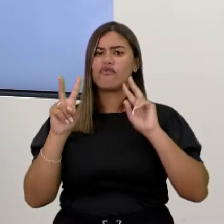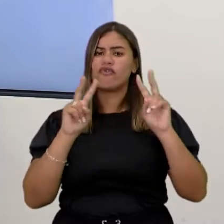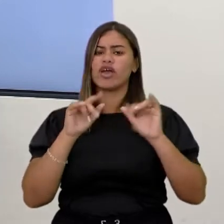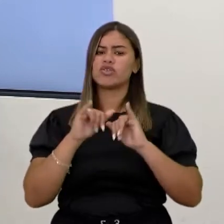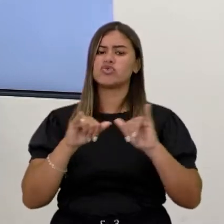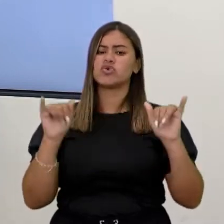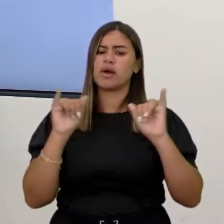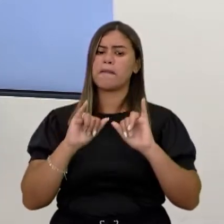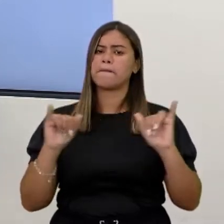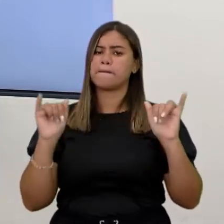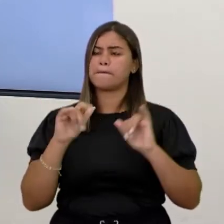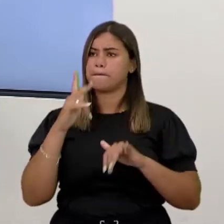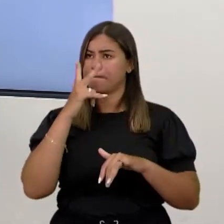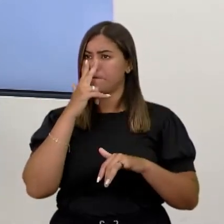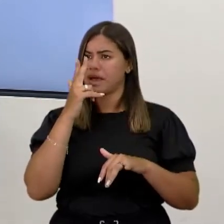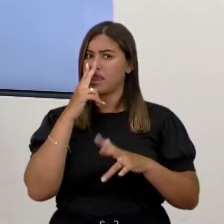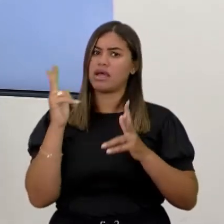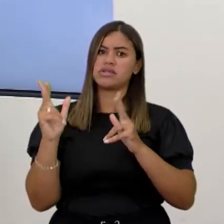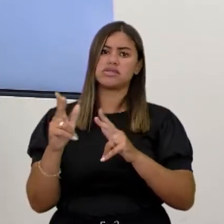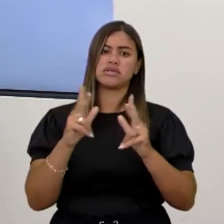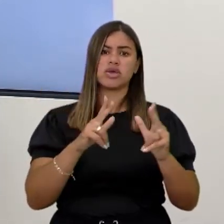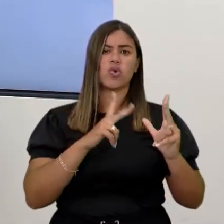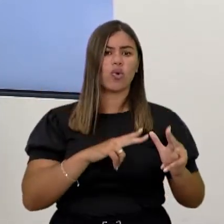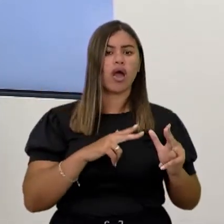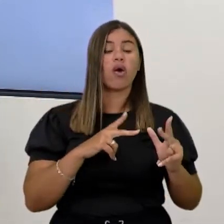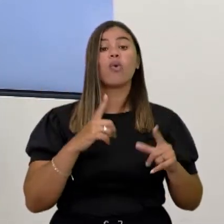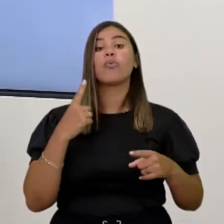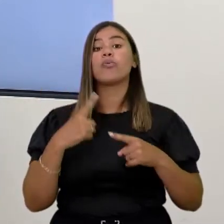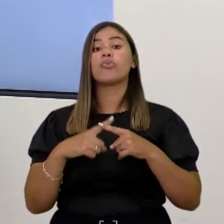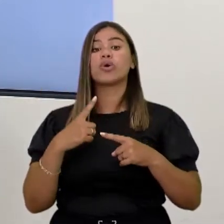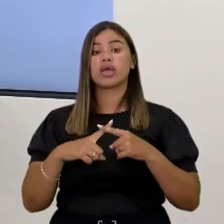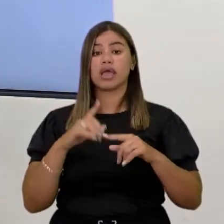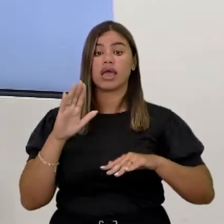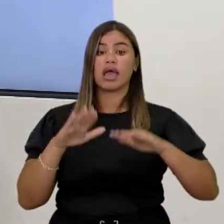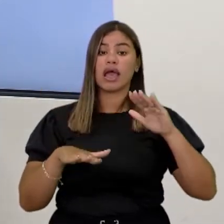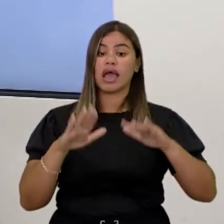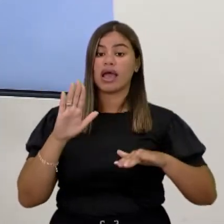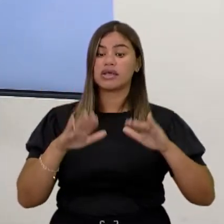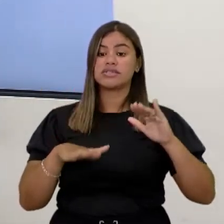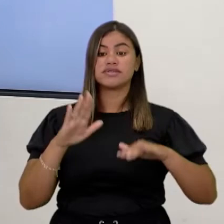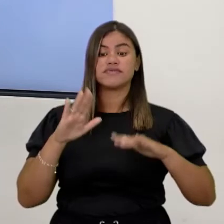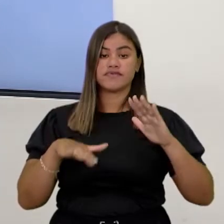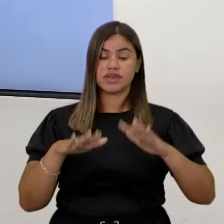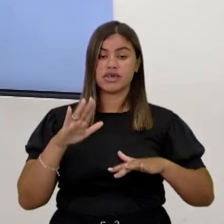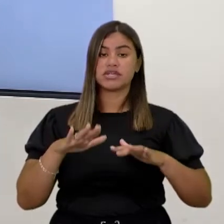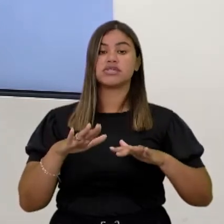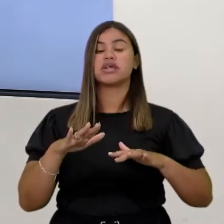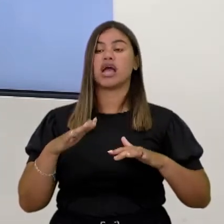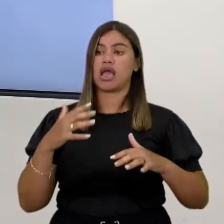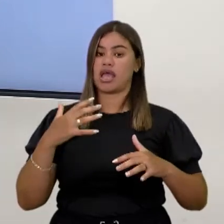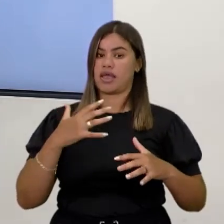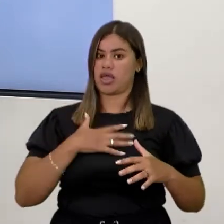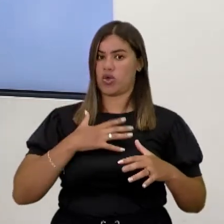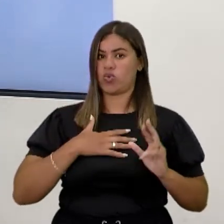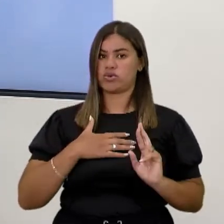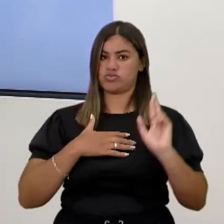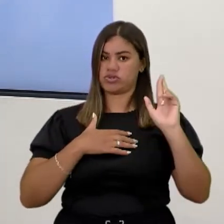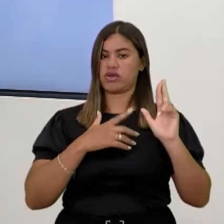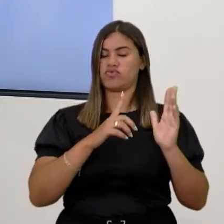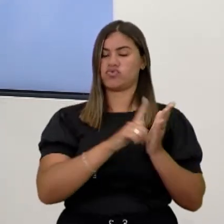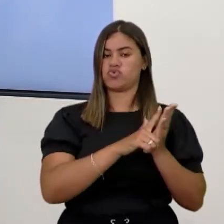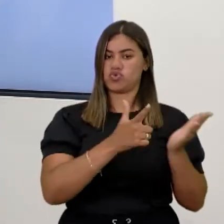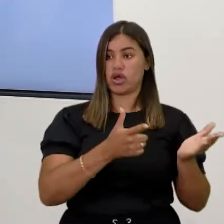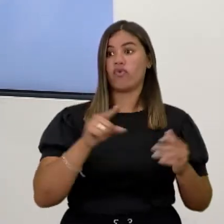mesma notícia em diversos canais diferentes. Sim. Porque, às vezes, olha, eu sou dono de um jornal, você é dona de outro jornal. E